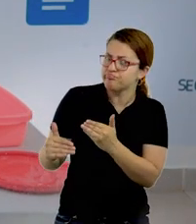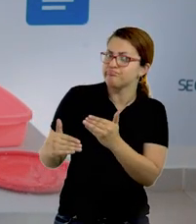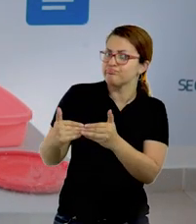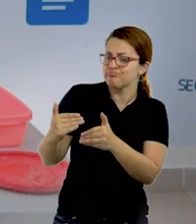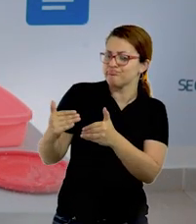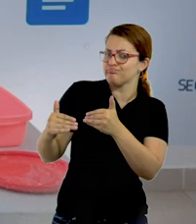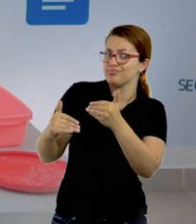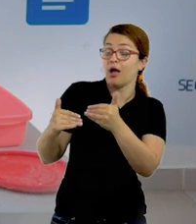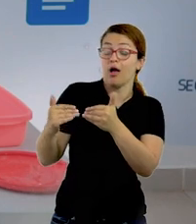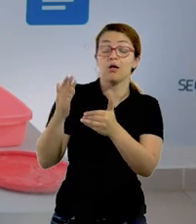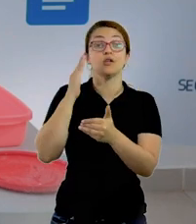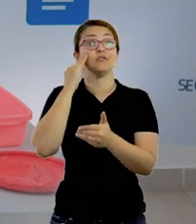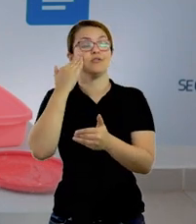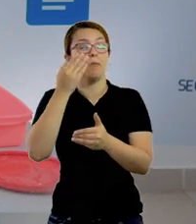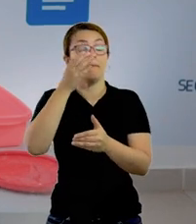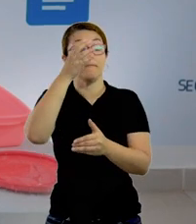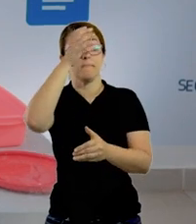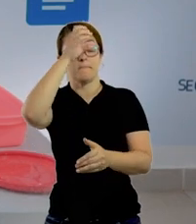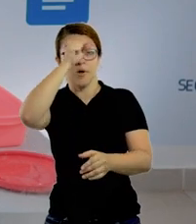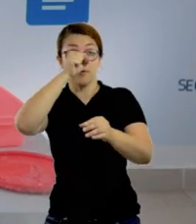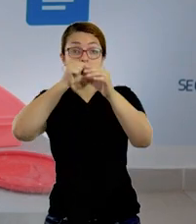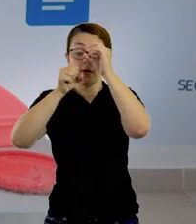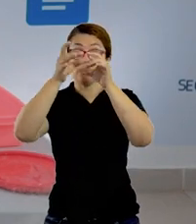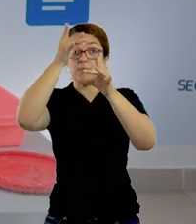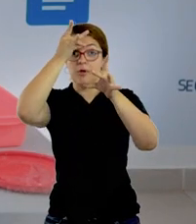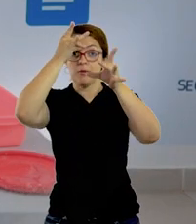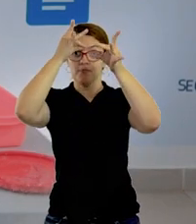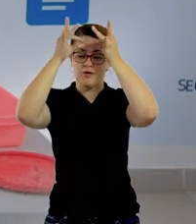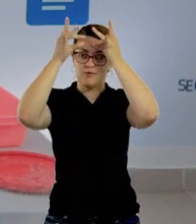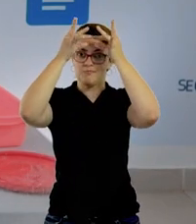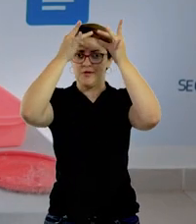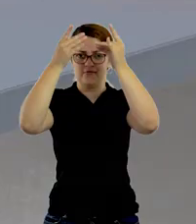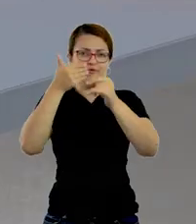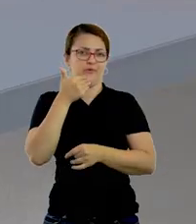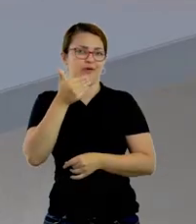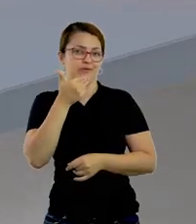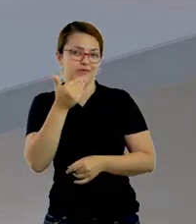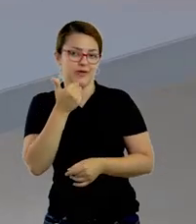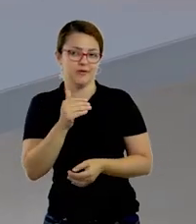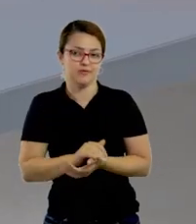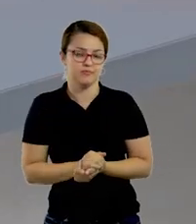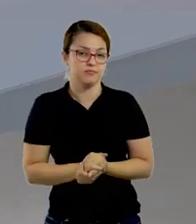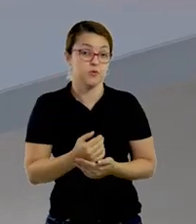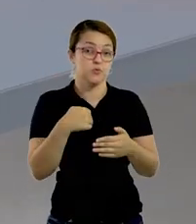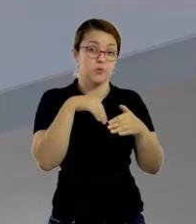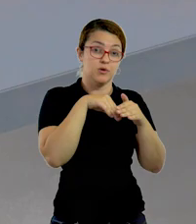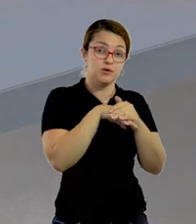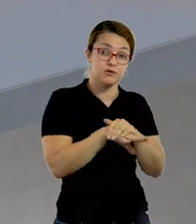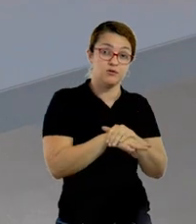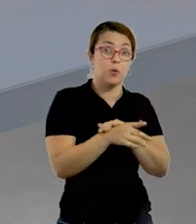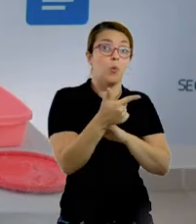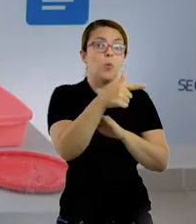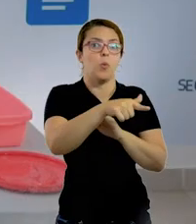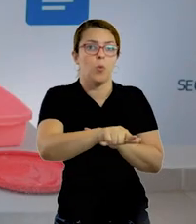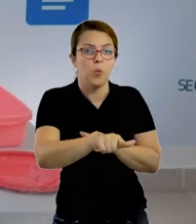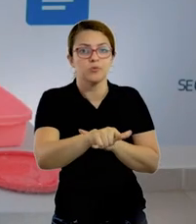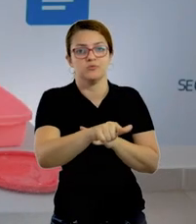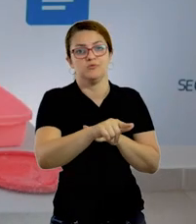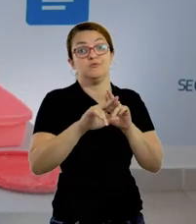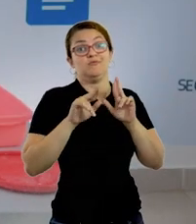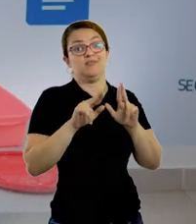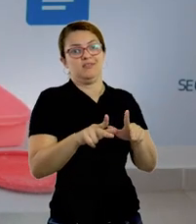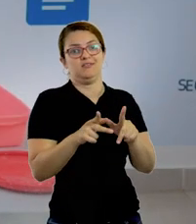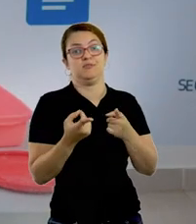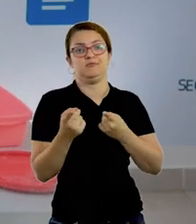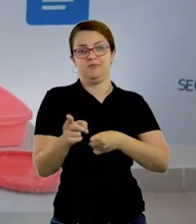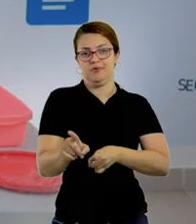acertar porque ele já vai ter entendido, ele vai decorar, né? Ele não vai ter desafio nenhum. Então você pode guardar esses potes e procurar outros para a